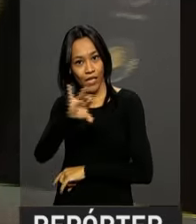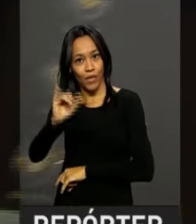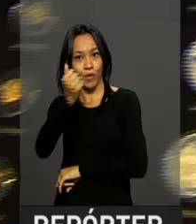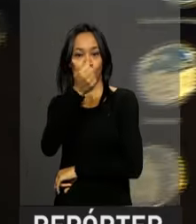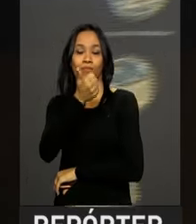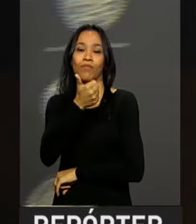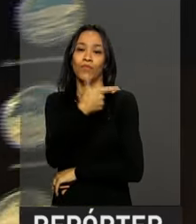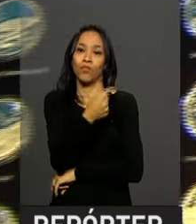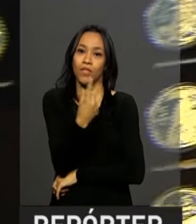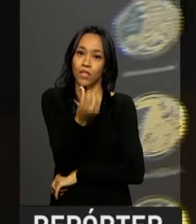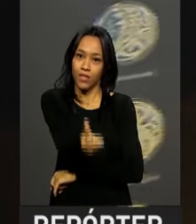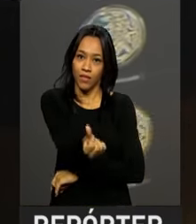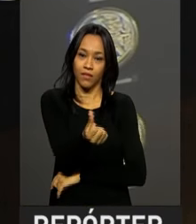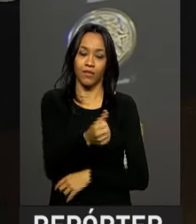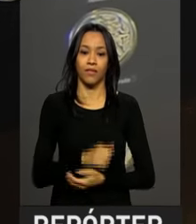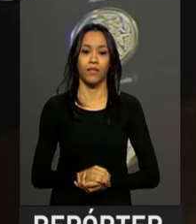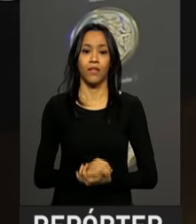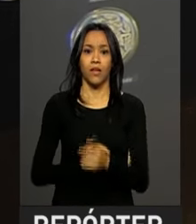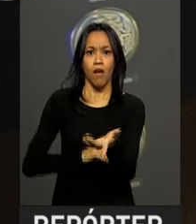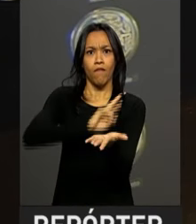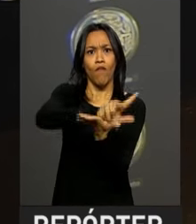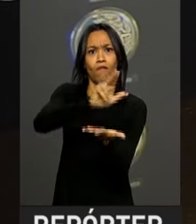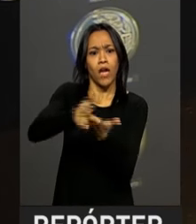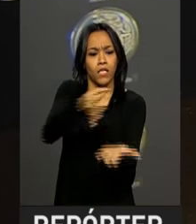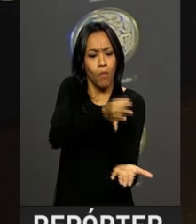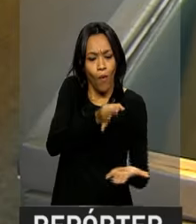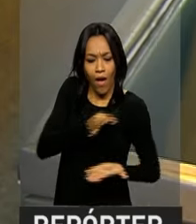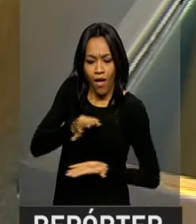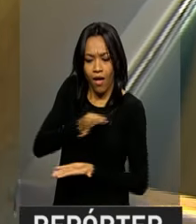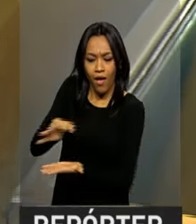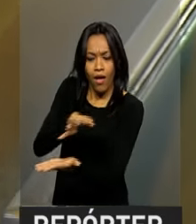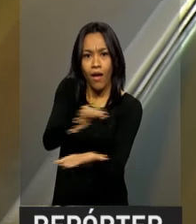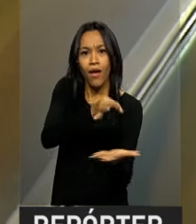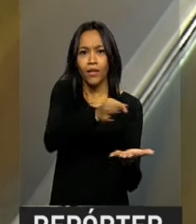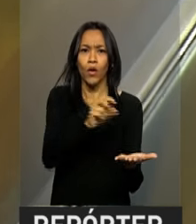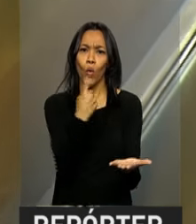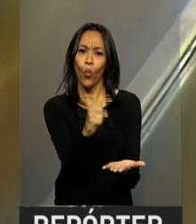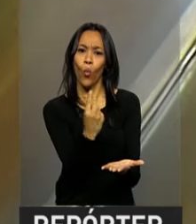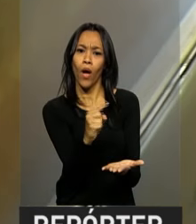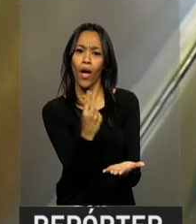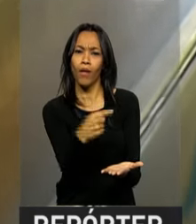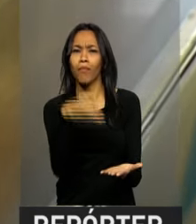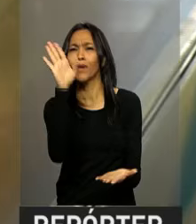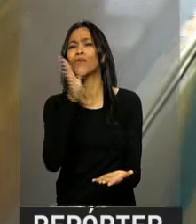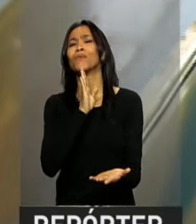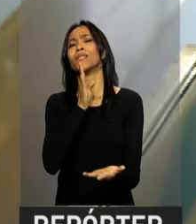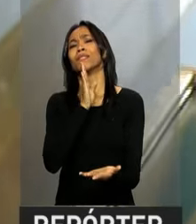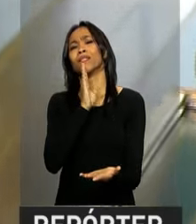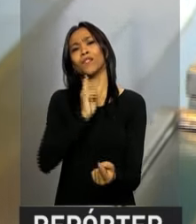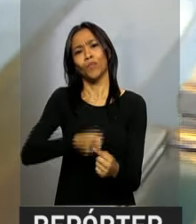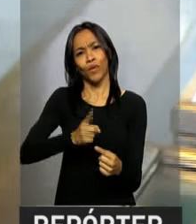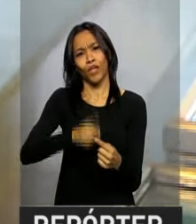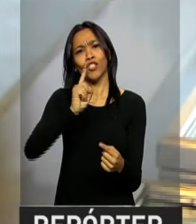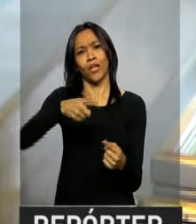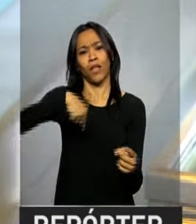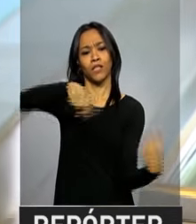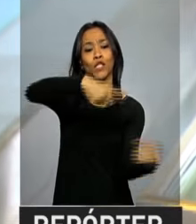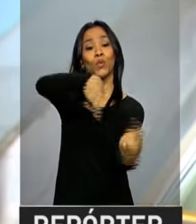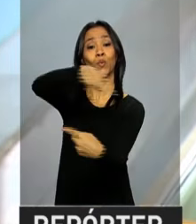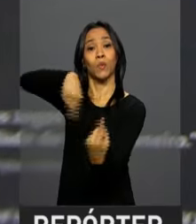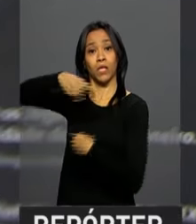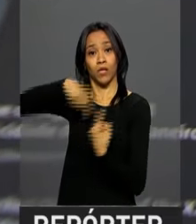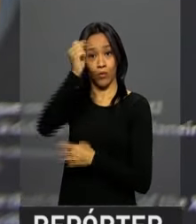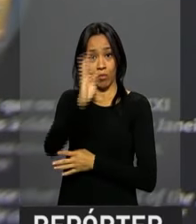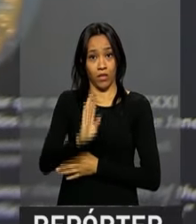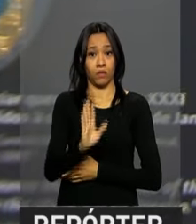2016 são dezenas de moedas comemorativas as um real mais conhecidas do público porque já estão em circulação em todo o